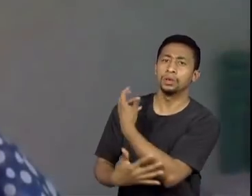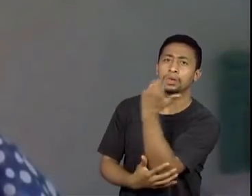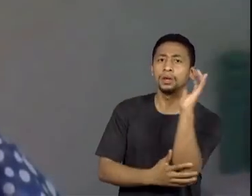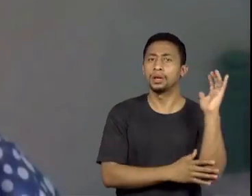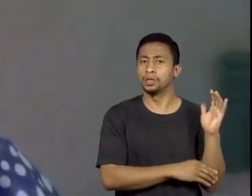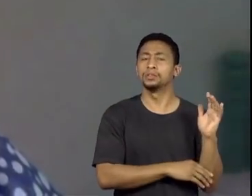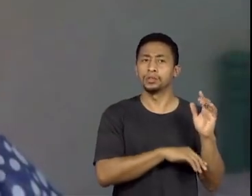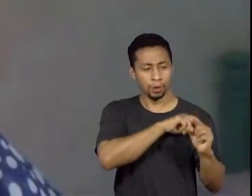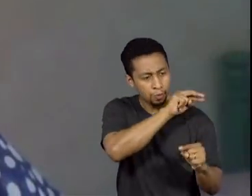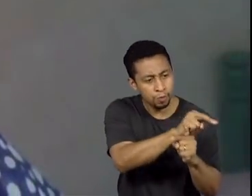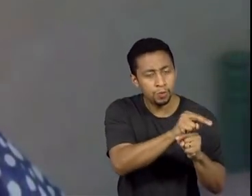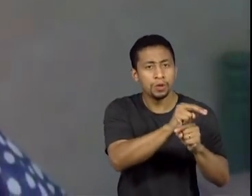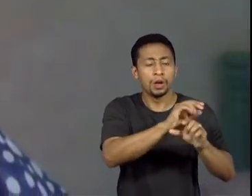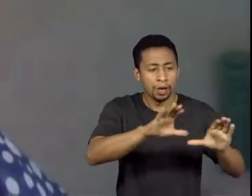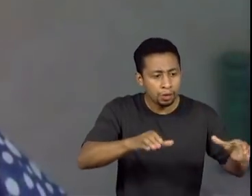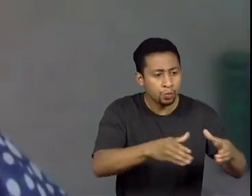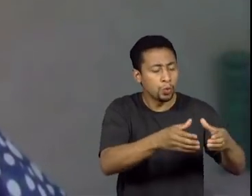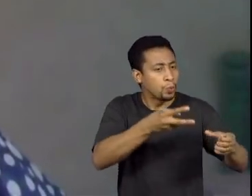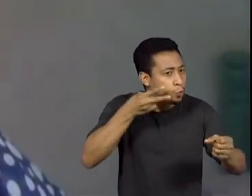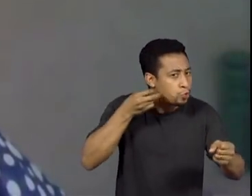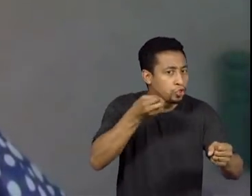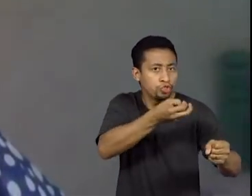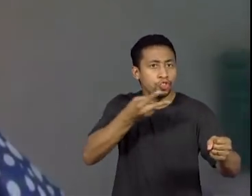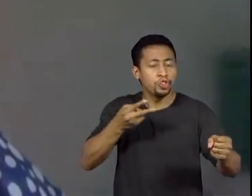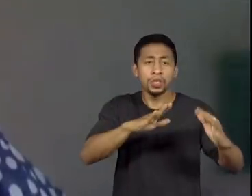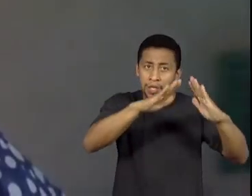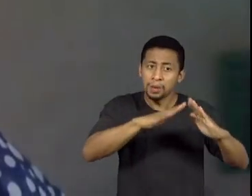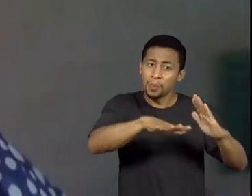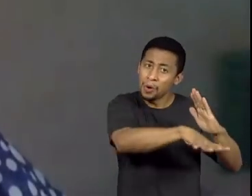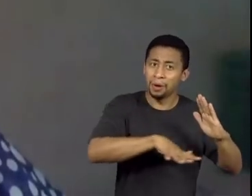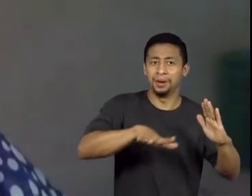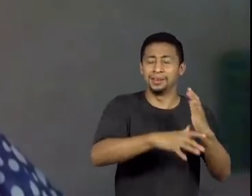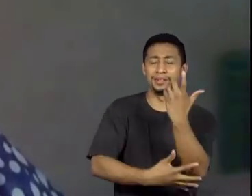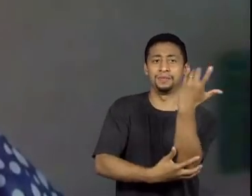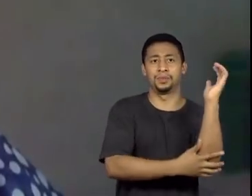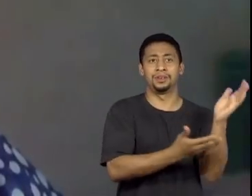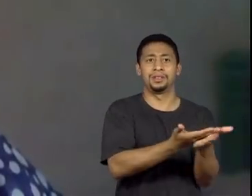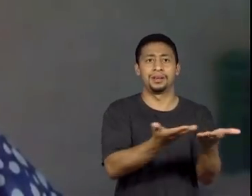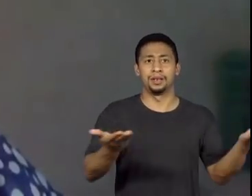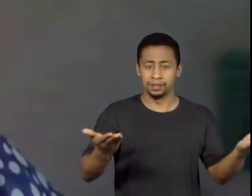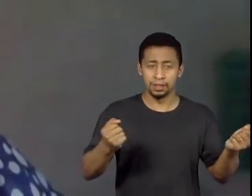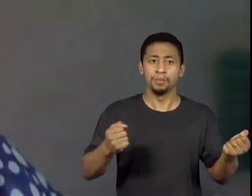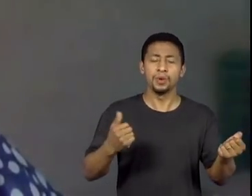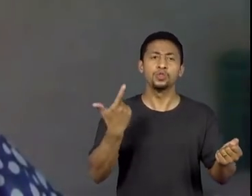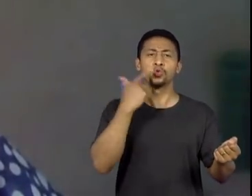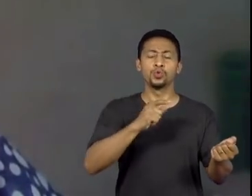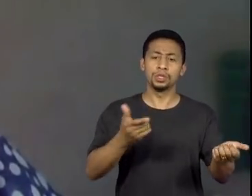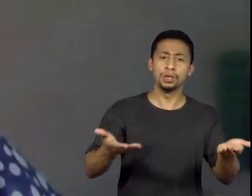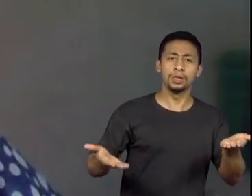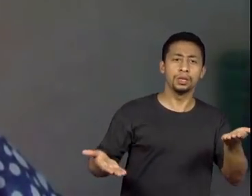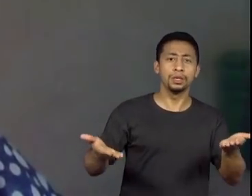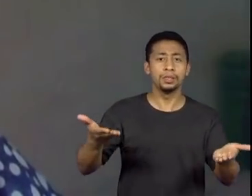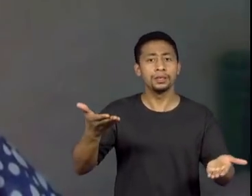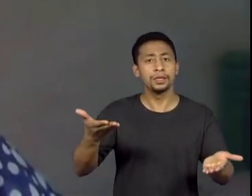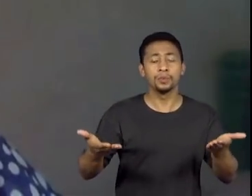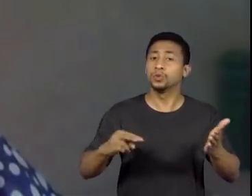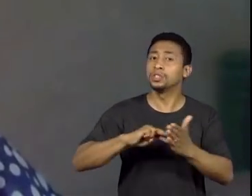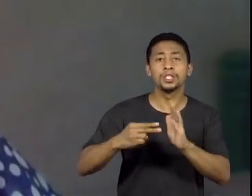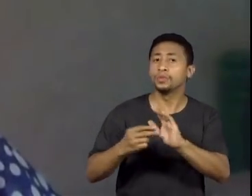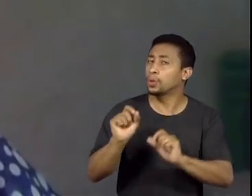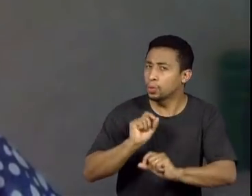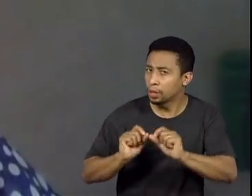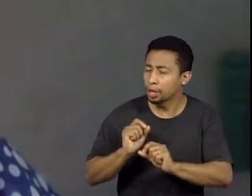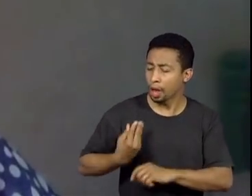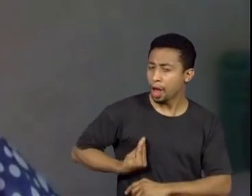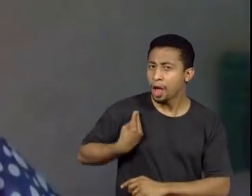estão na floresta, lutar, né, por um meio ambiente equilibrado, é lutar pela vida, é lutar para que a